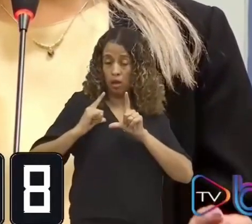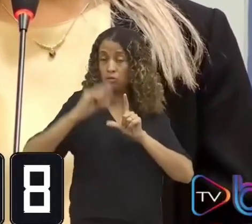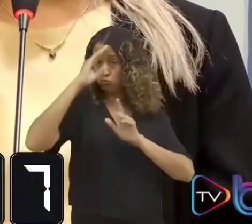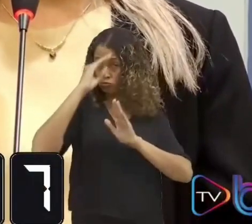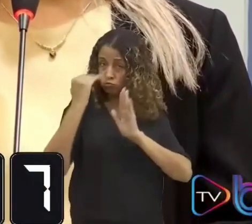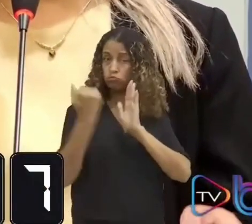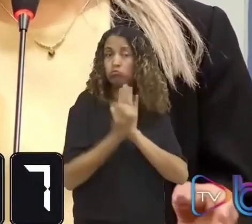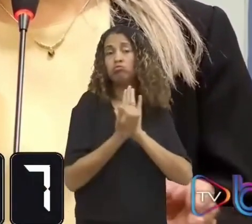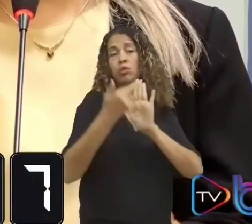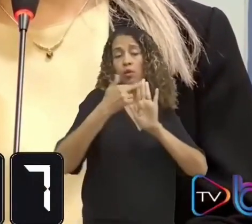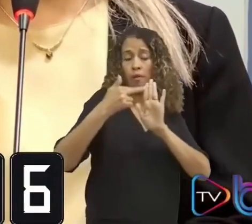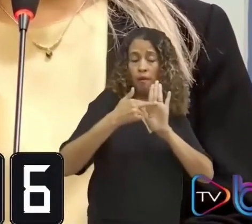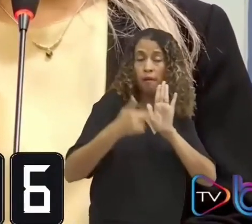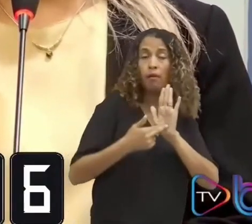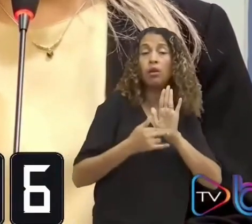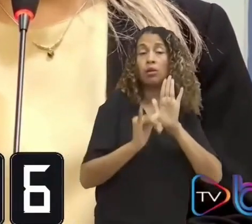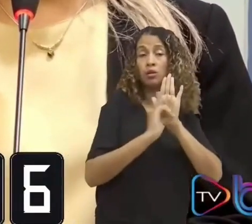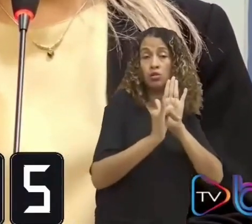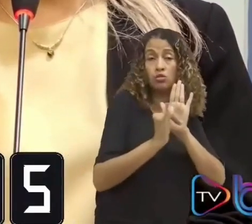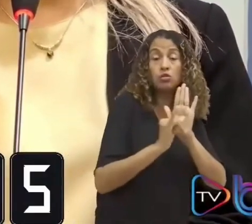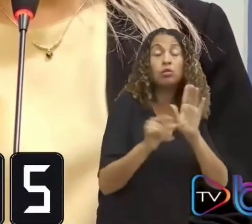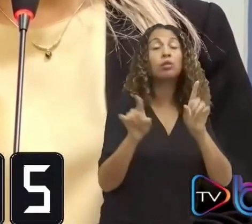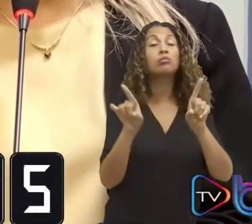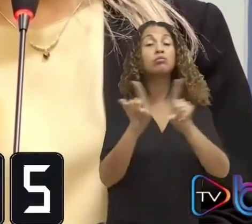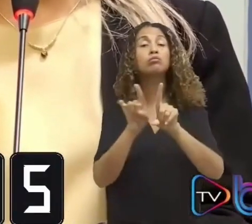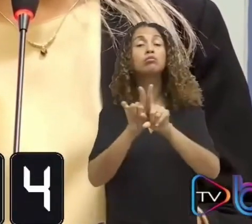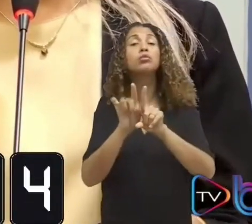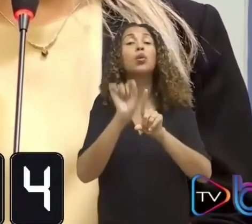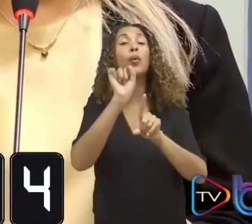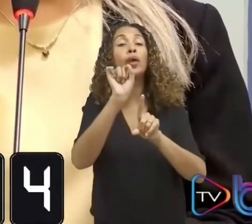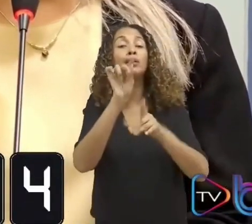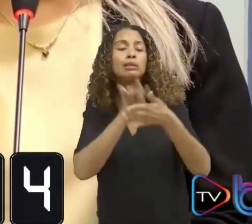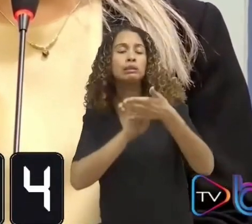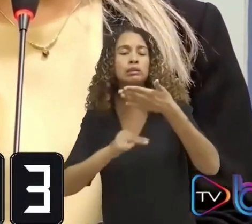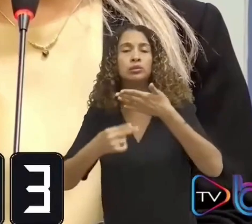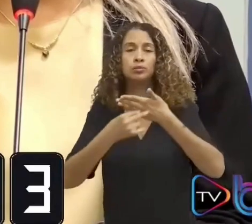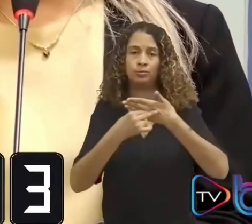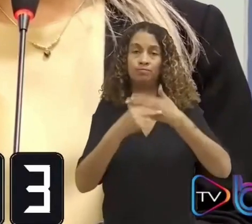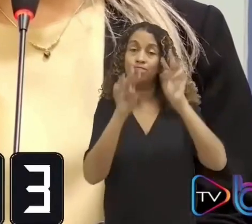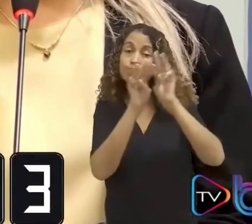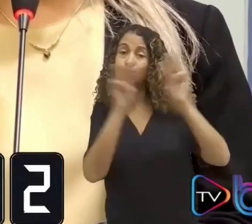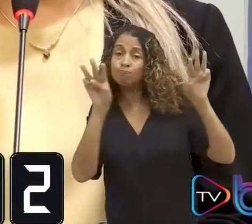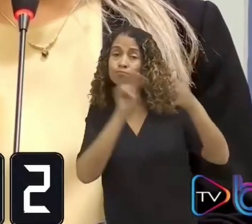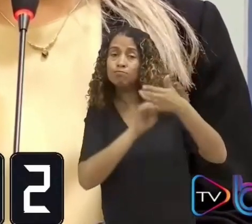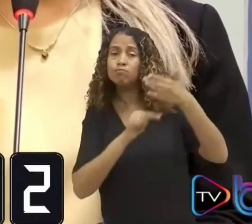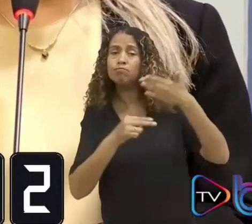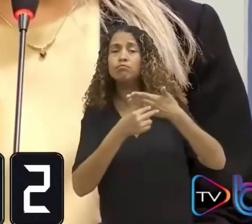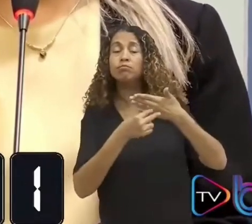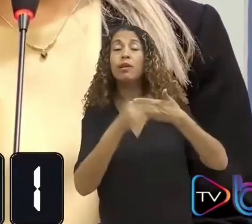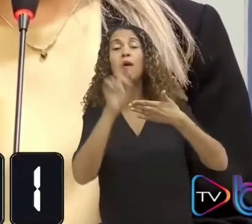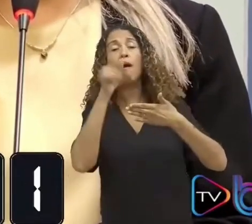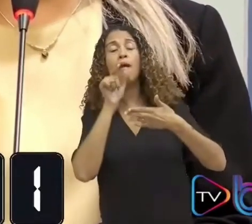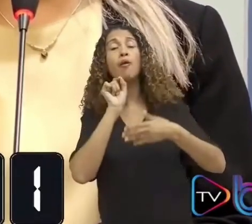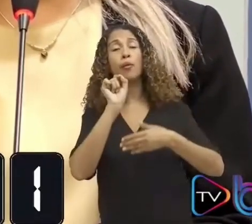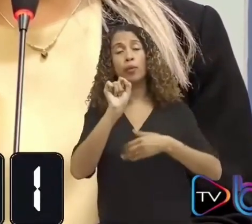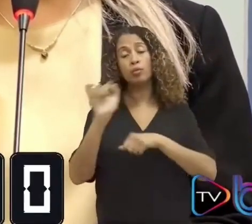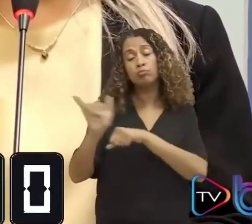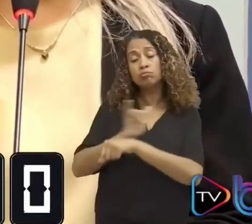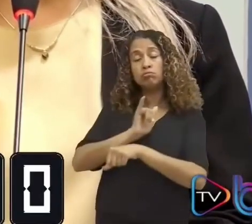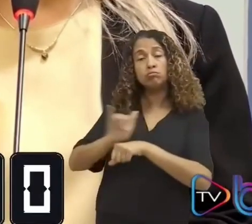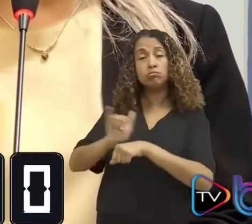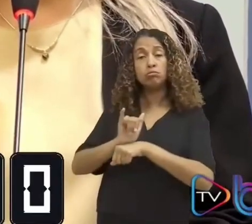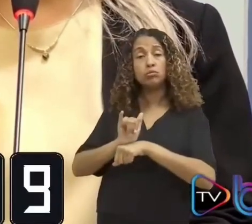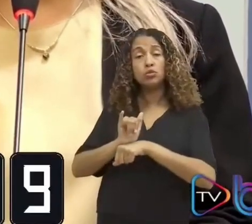a partir de editais e de forma transparente. O Portal da Transparência é uma das formas de se